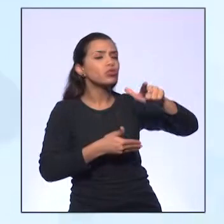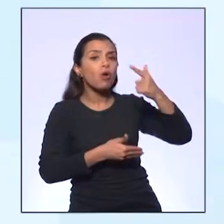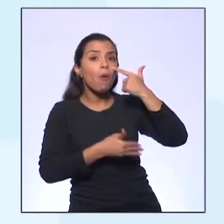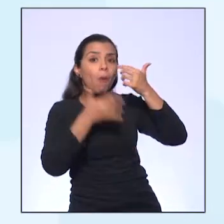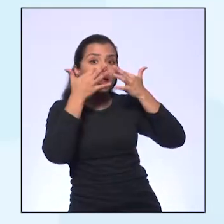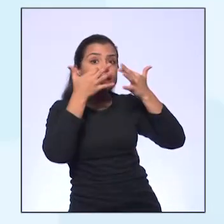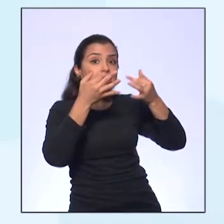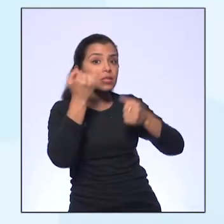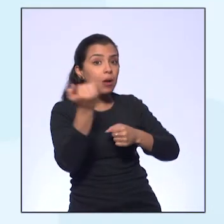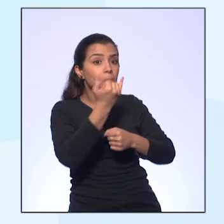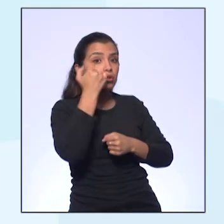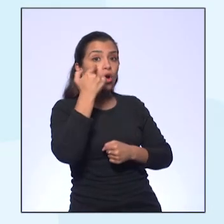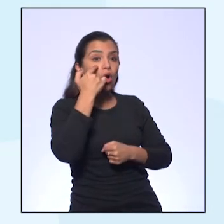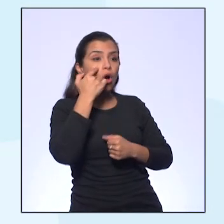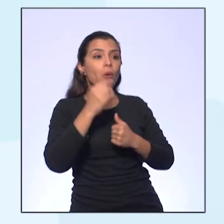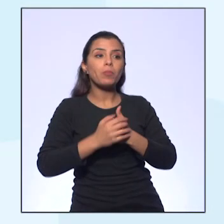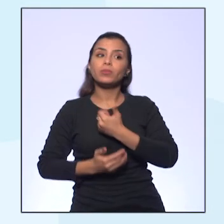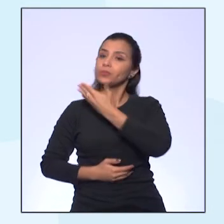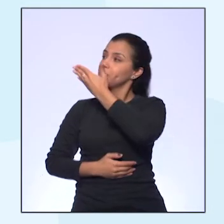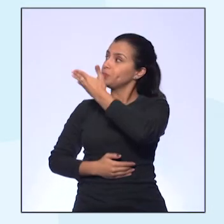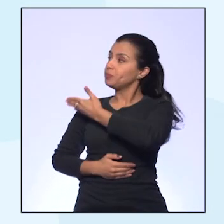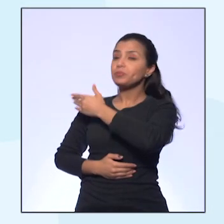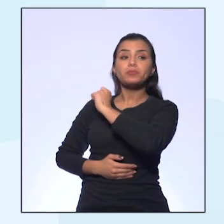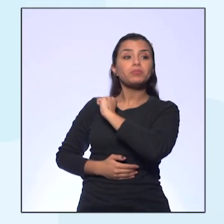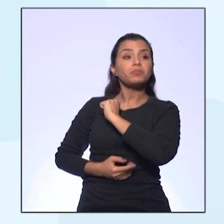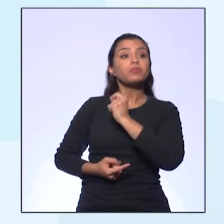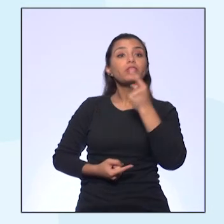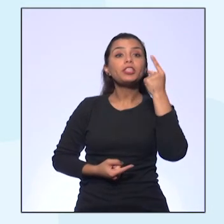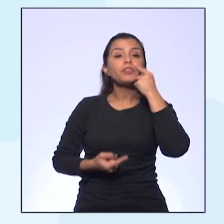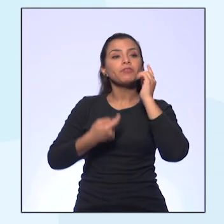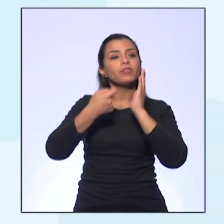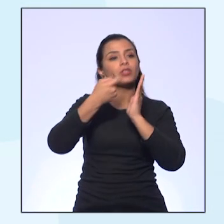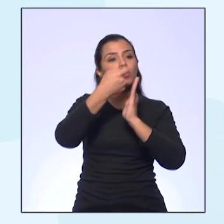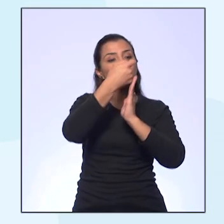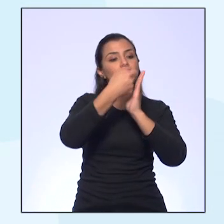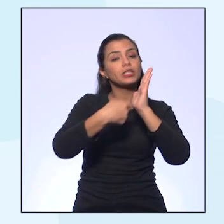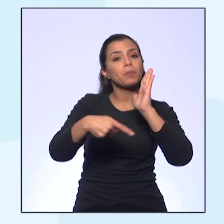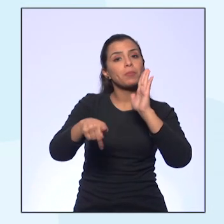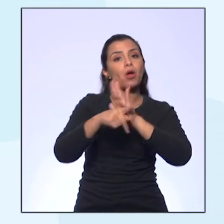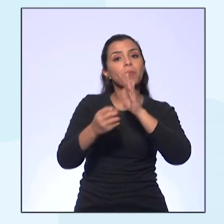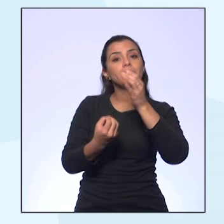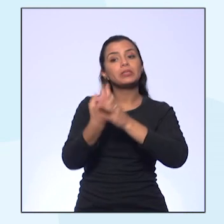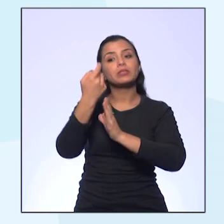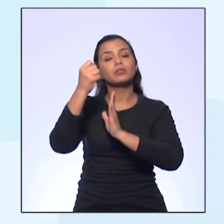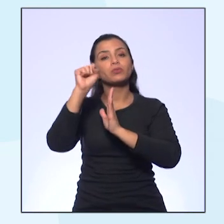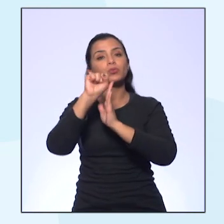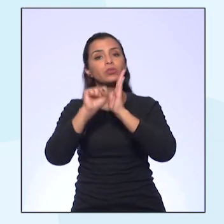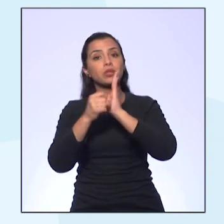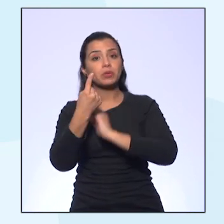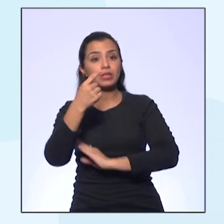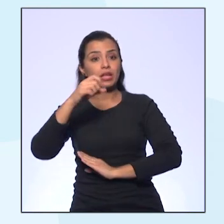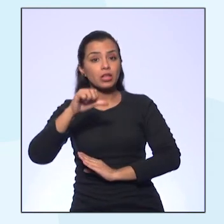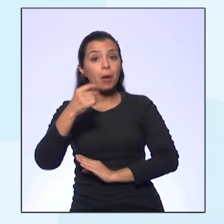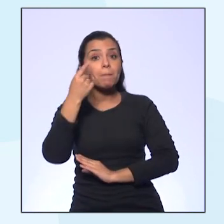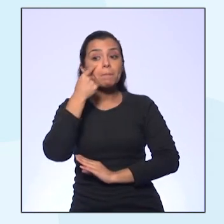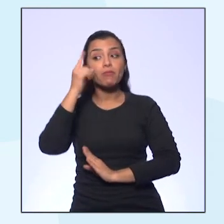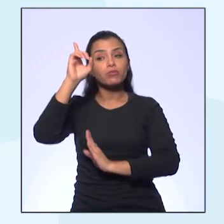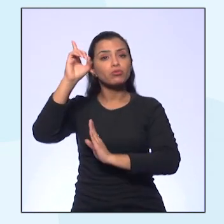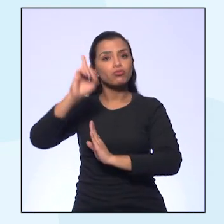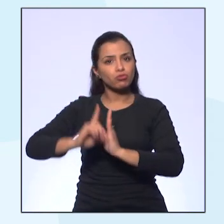Olha só, reconhecer o texto literário produzido no século XIX como fator de promoção de direitos e valores